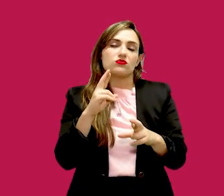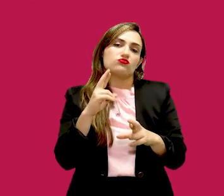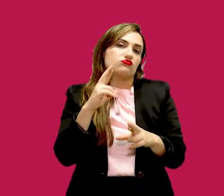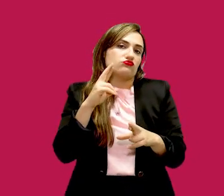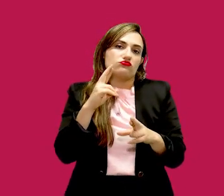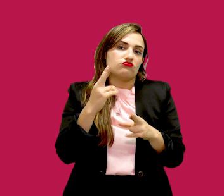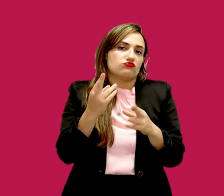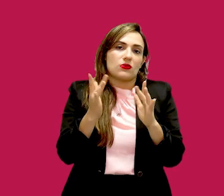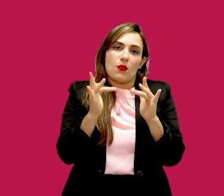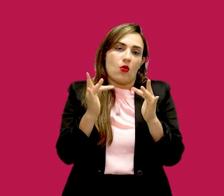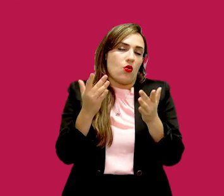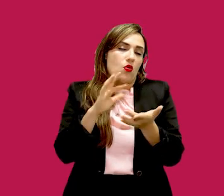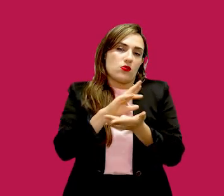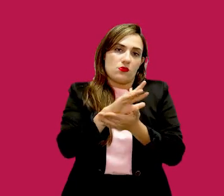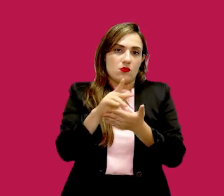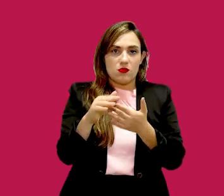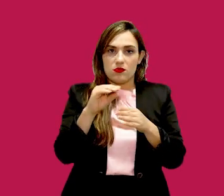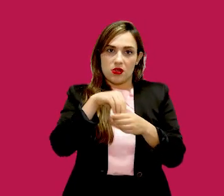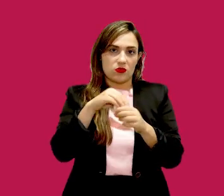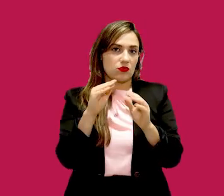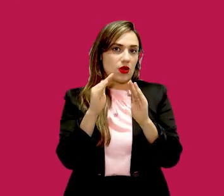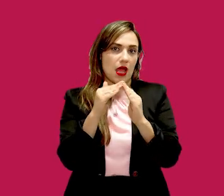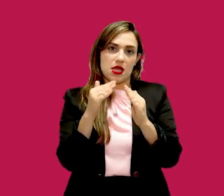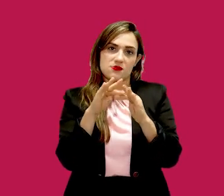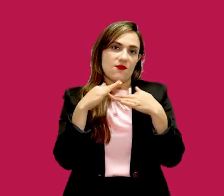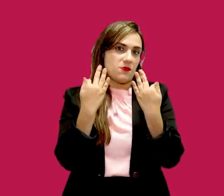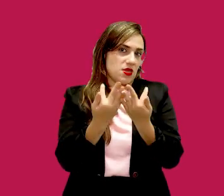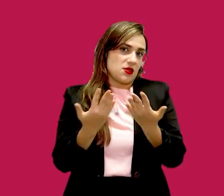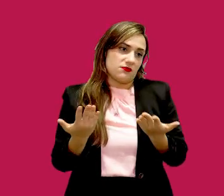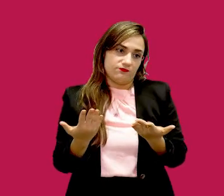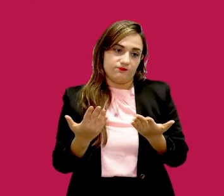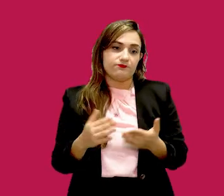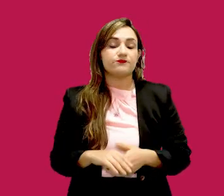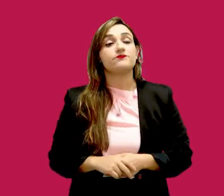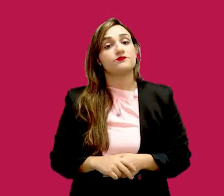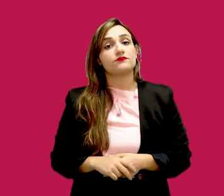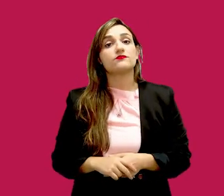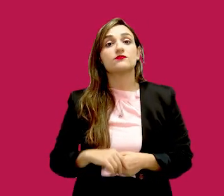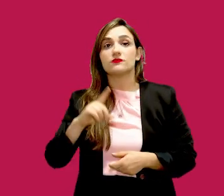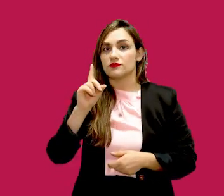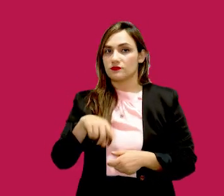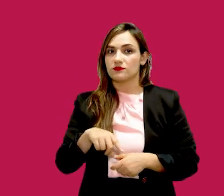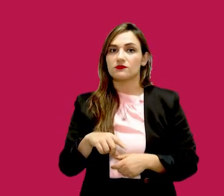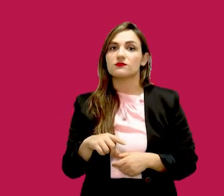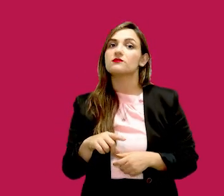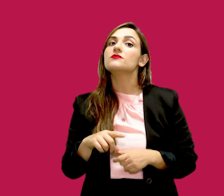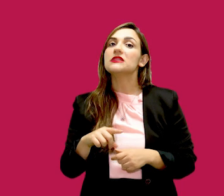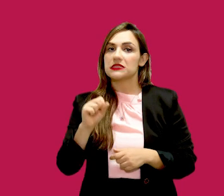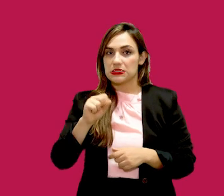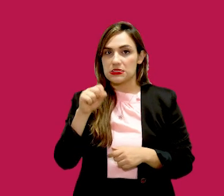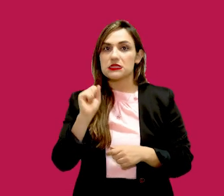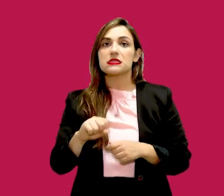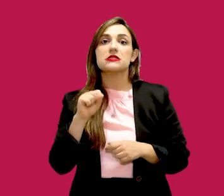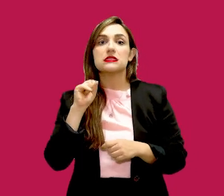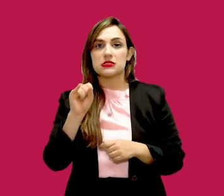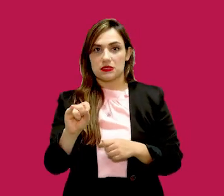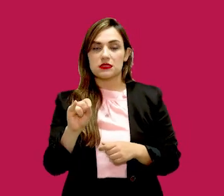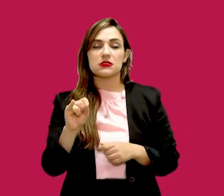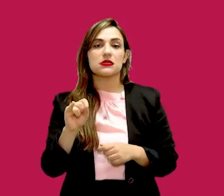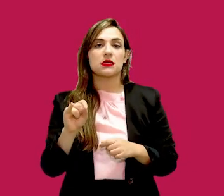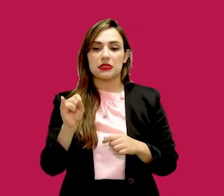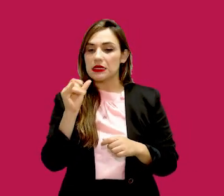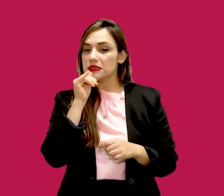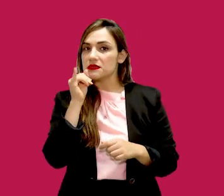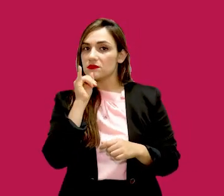violência doméstica ou familiar. Nesse caso, essa pena prevista para o crime, ela é até aumentada.